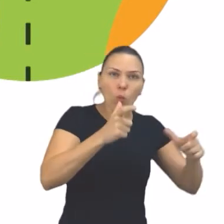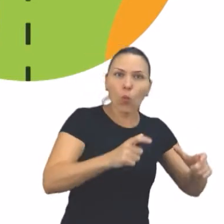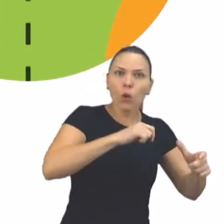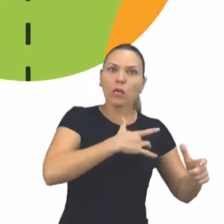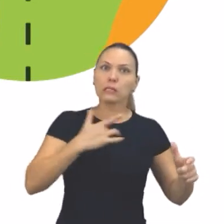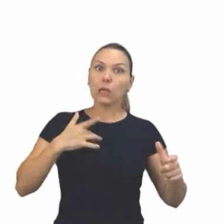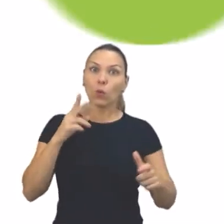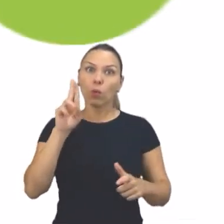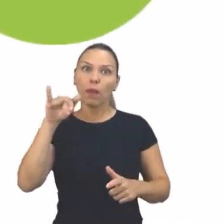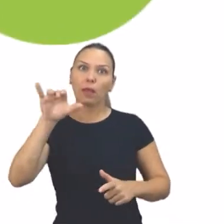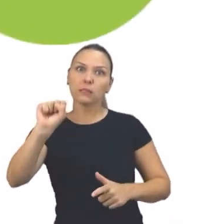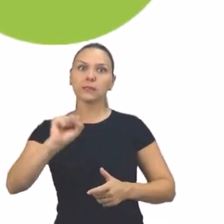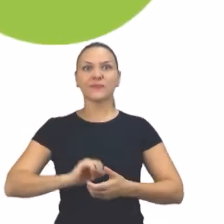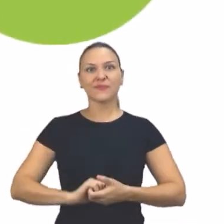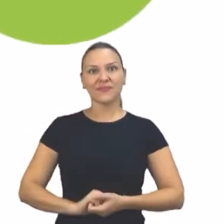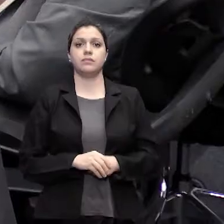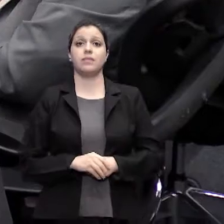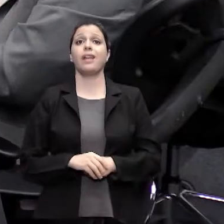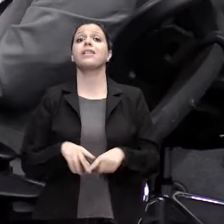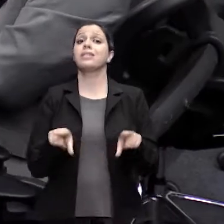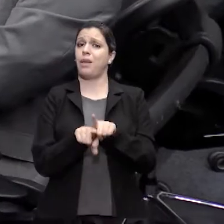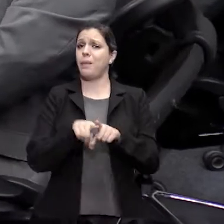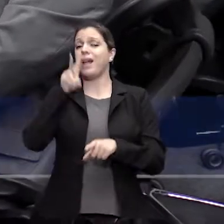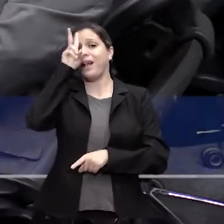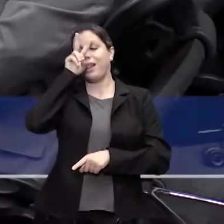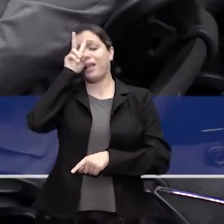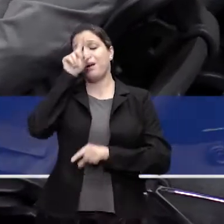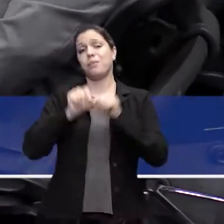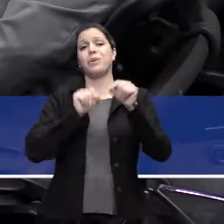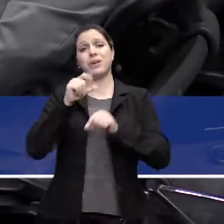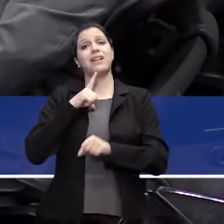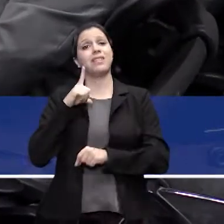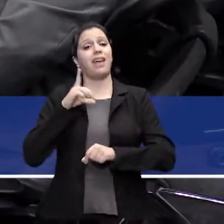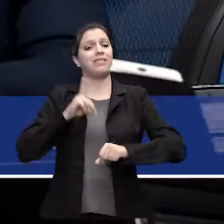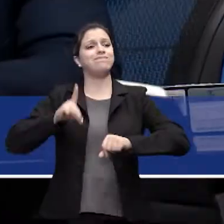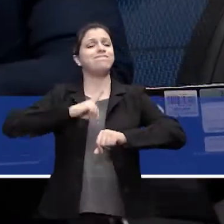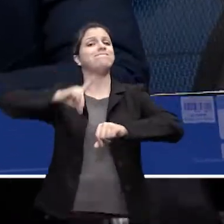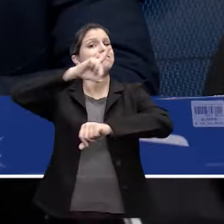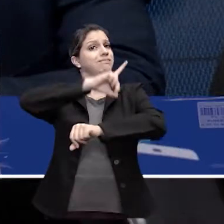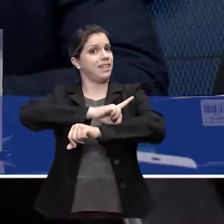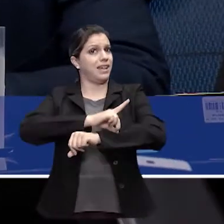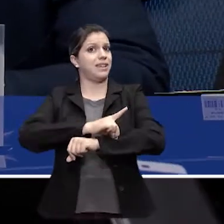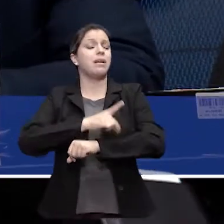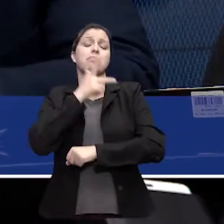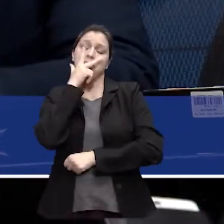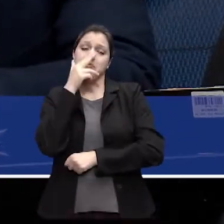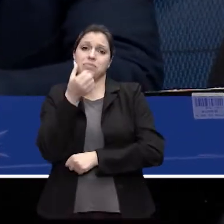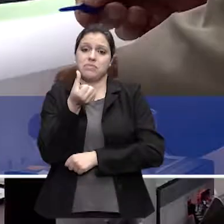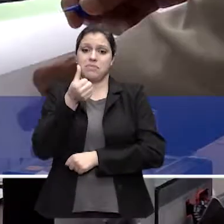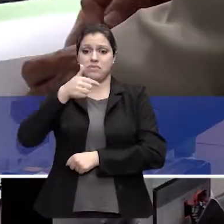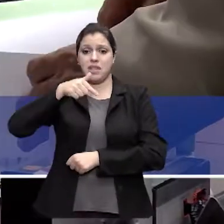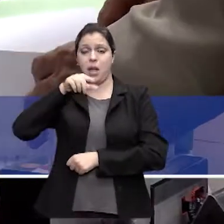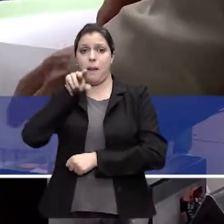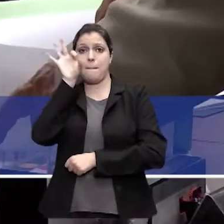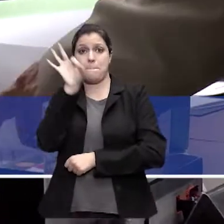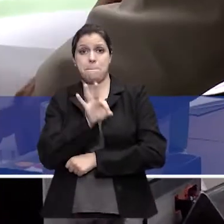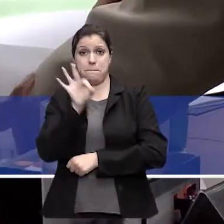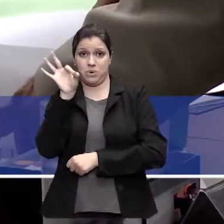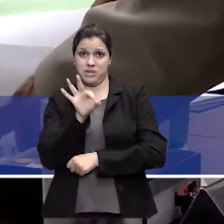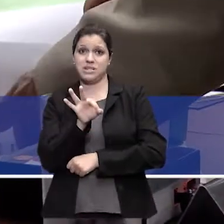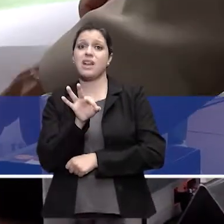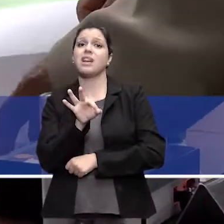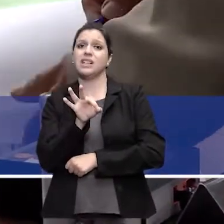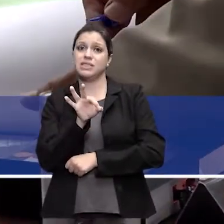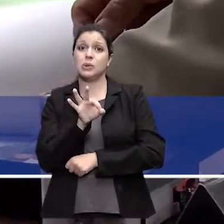ou procure uma unidade de saúde. Voltando ao parlamento, houve durante o debate lembrança que a dengue avança em paralelo, tendo ao